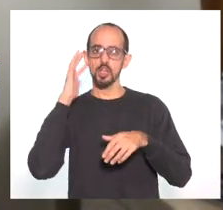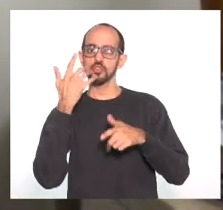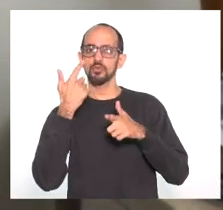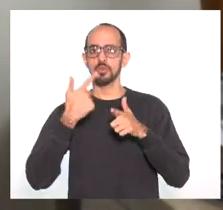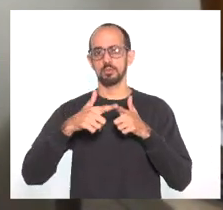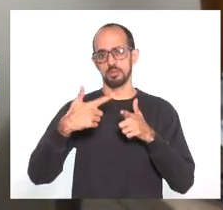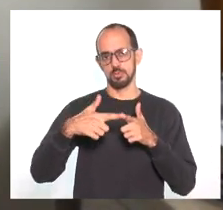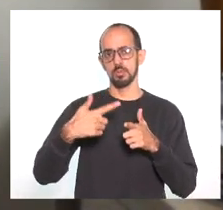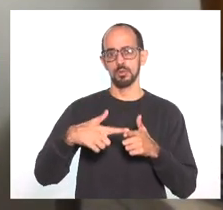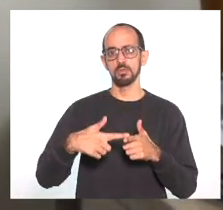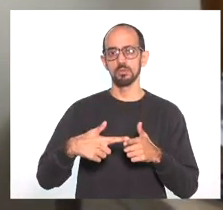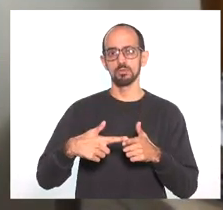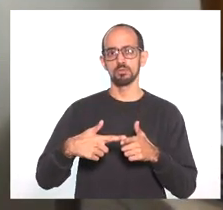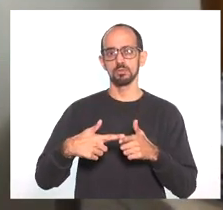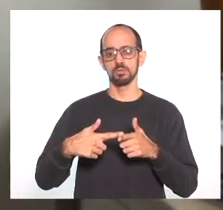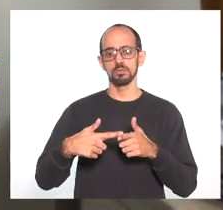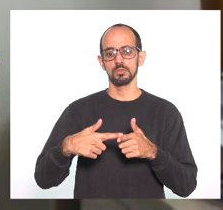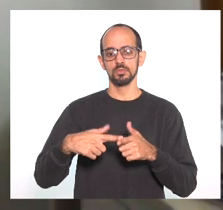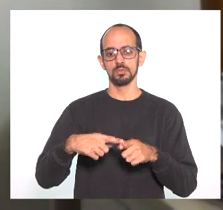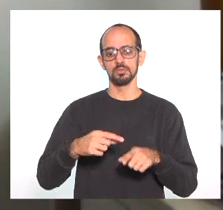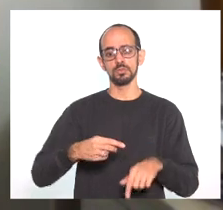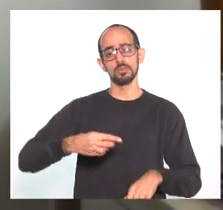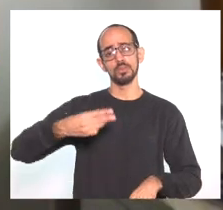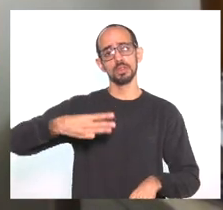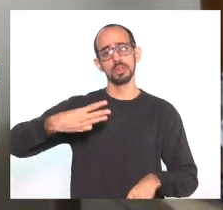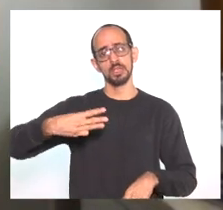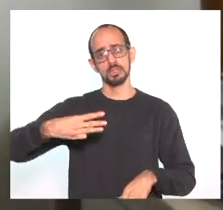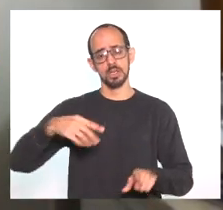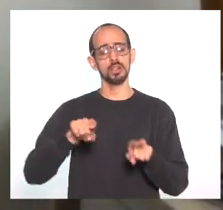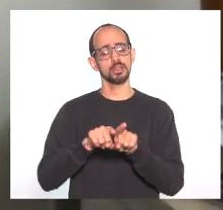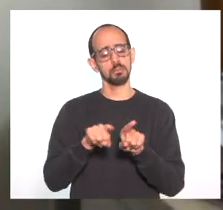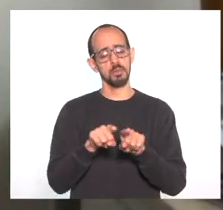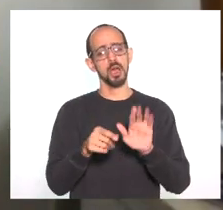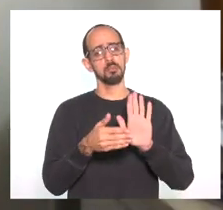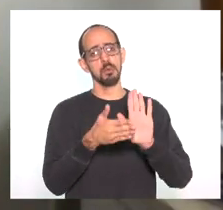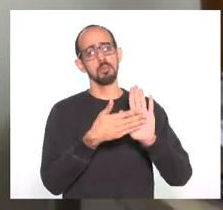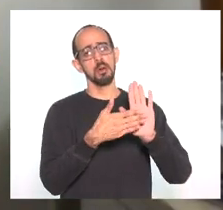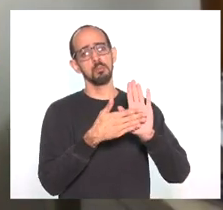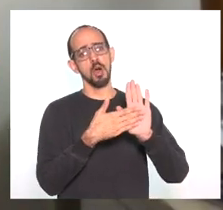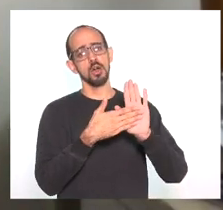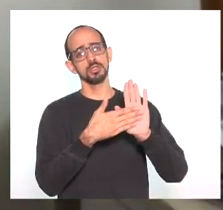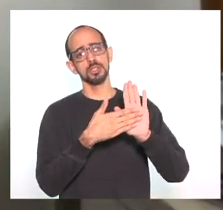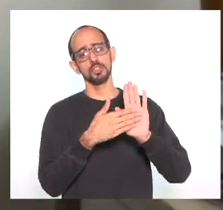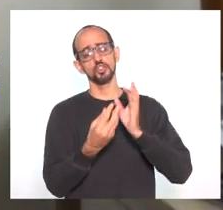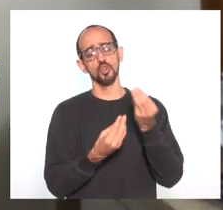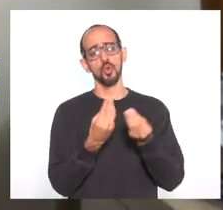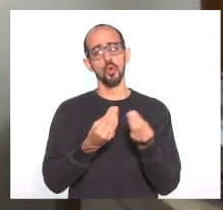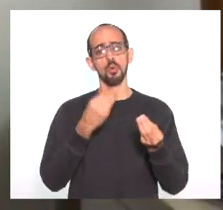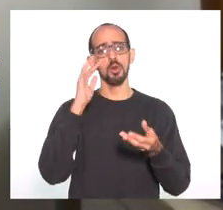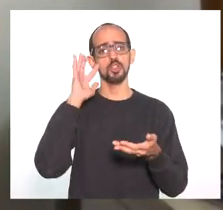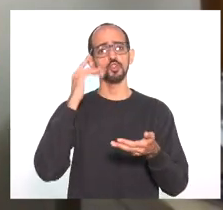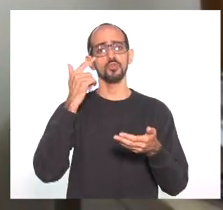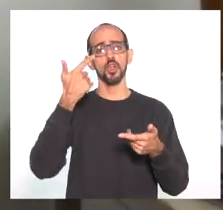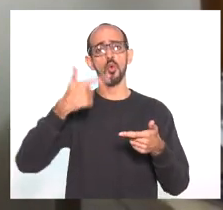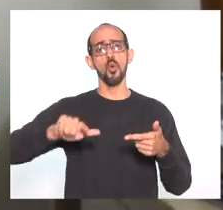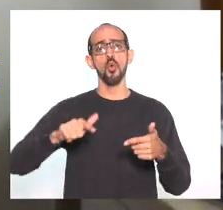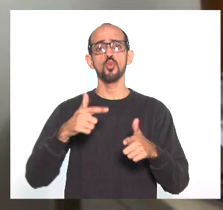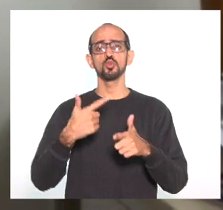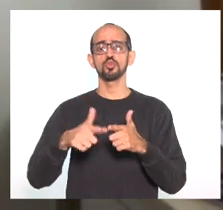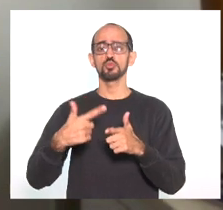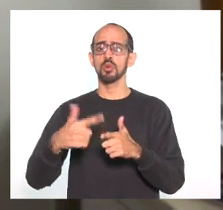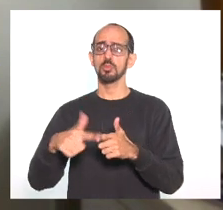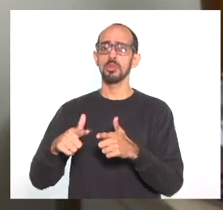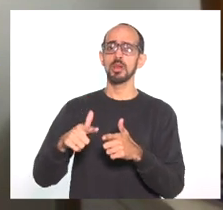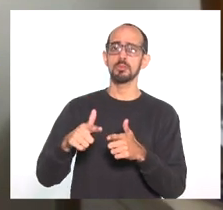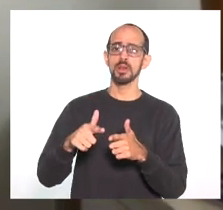mitigatórias, e a terceira também de propor medidas mitigatórias para outras questões